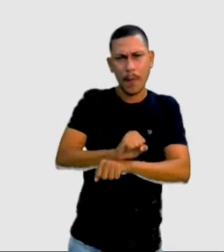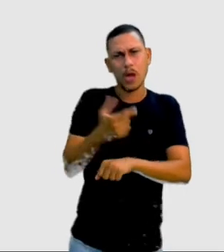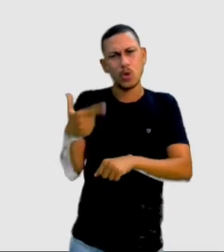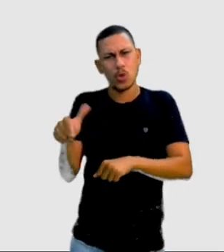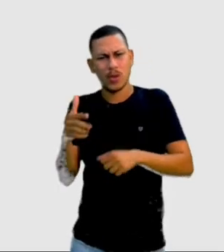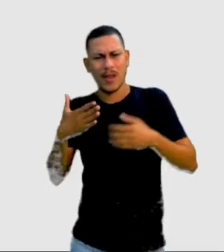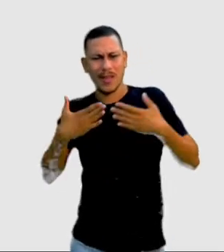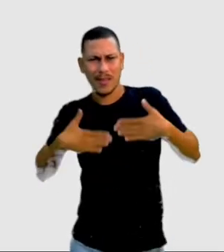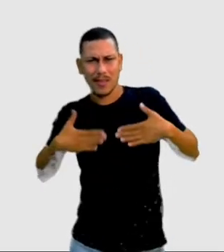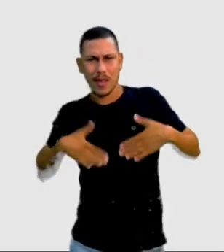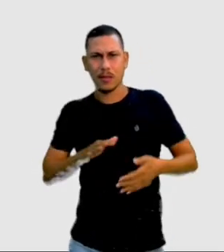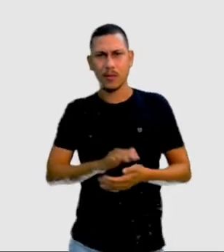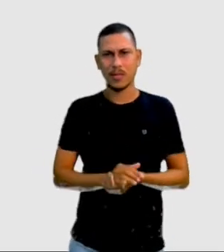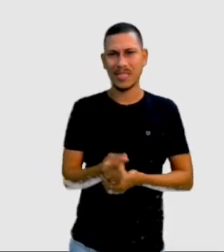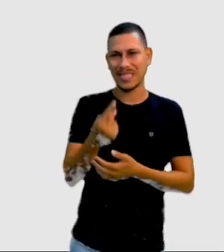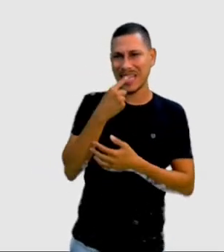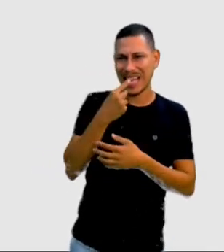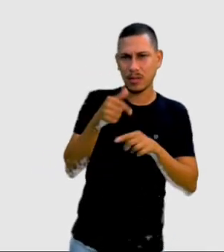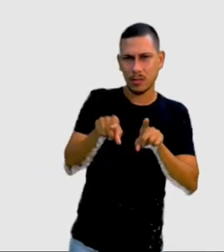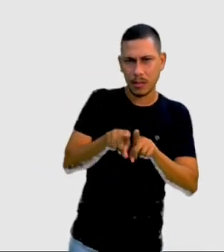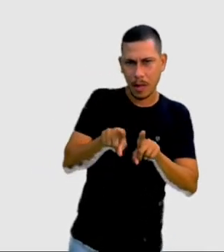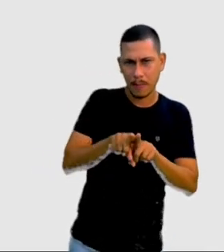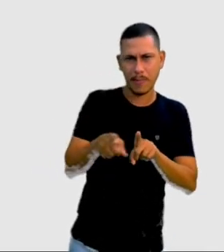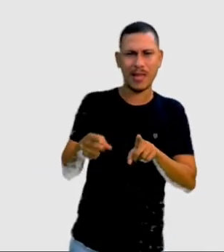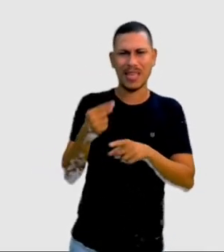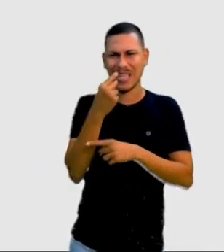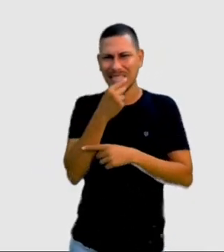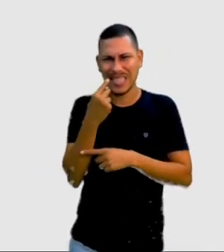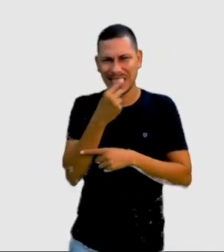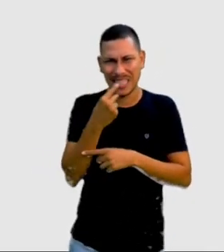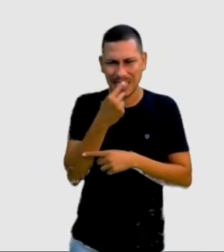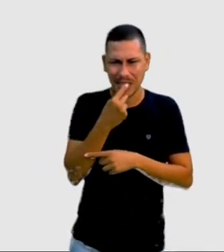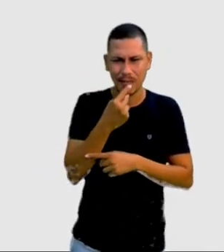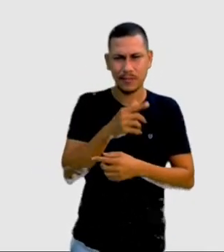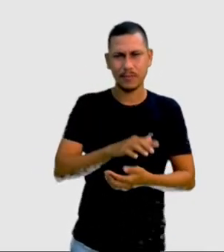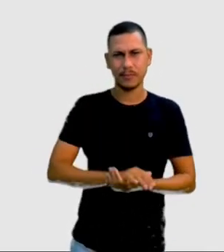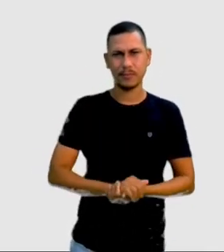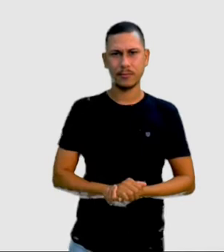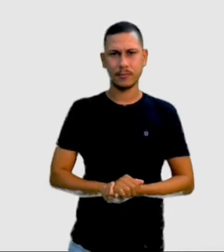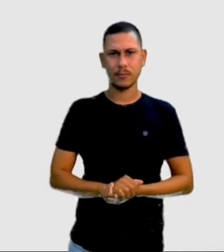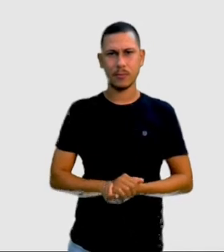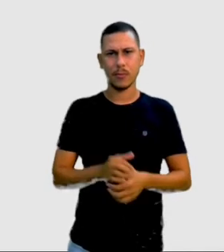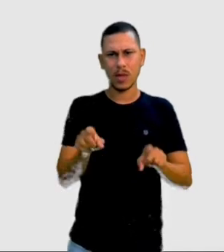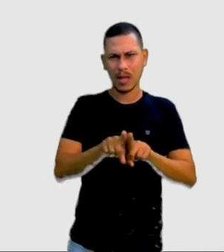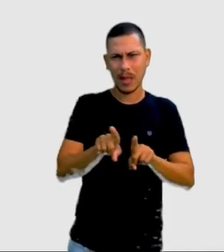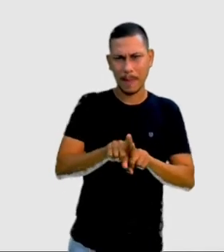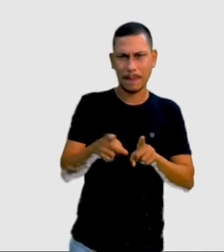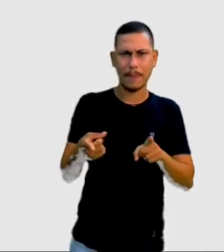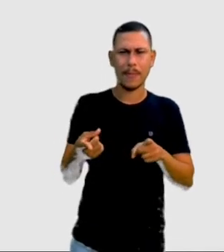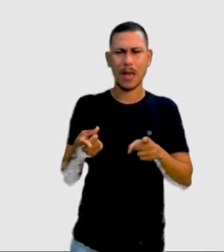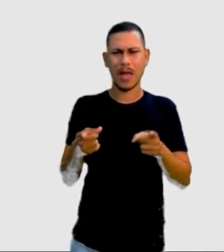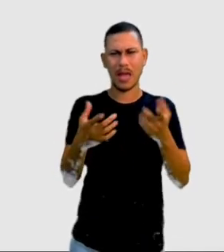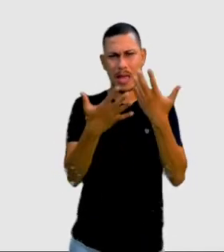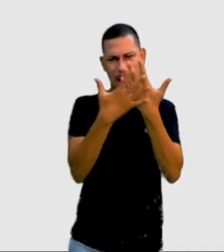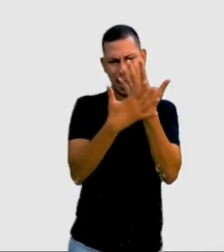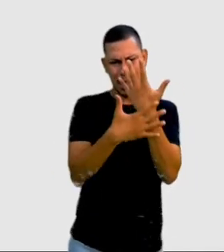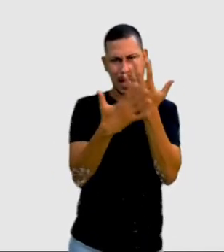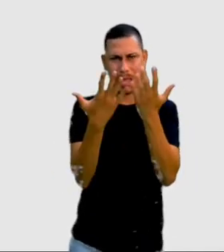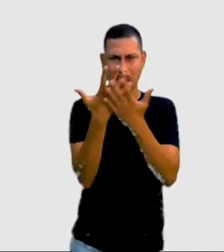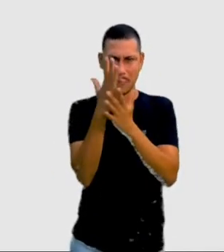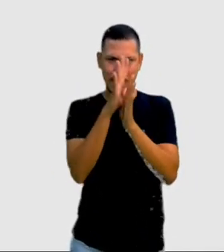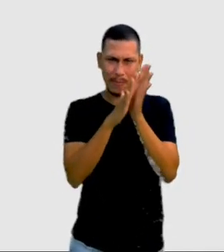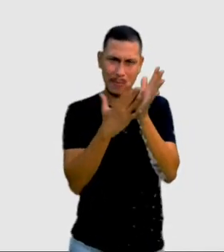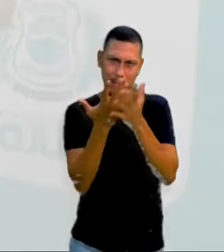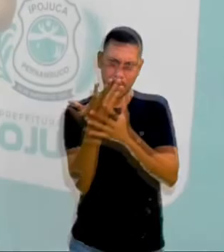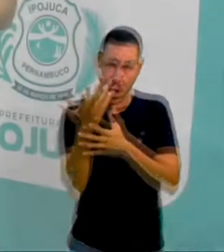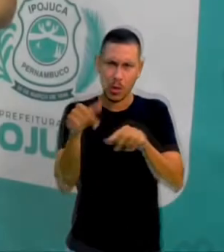dentes manchados de ácido estomacal, né? Calos nas partes de trás das mãos e